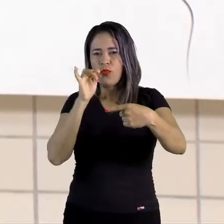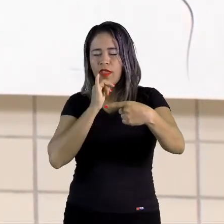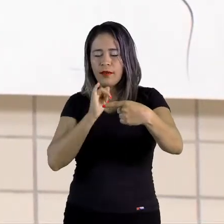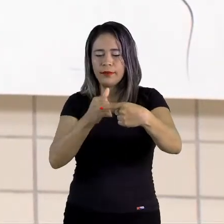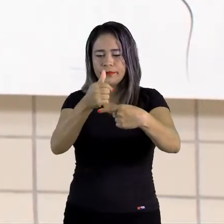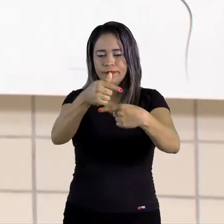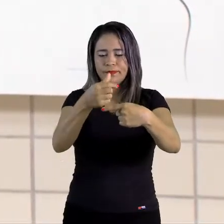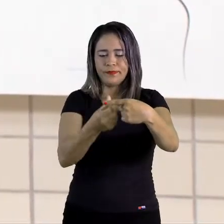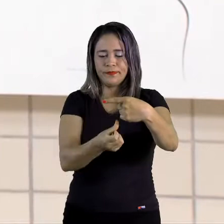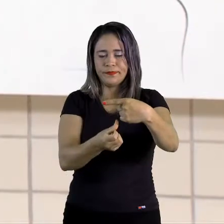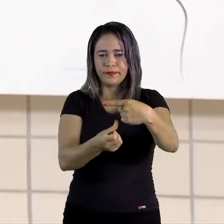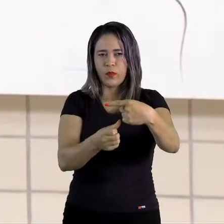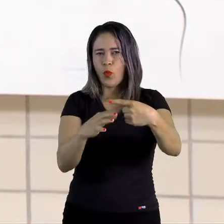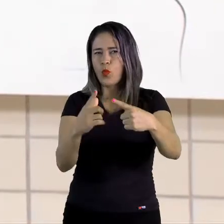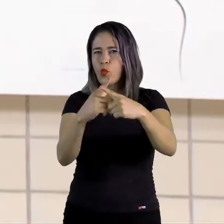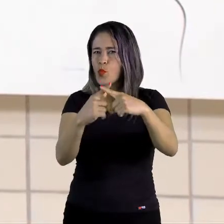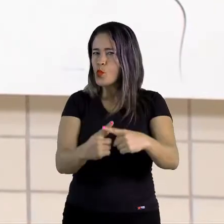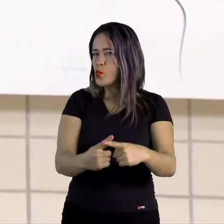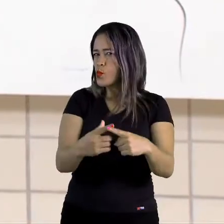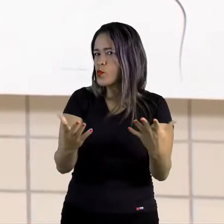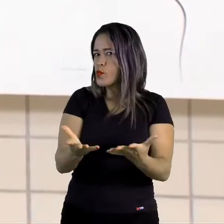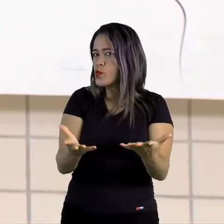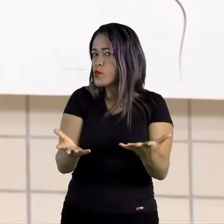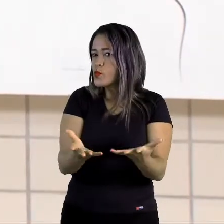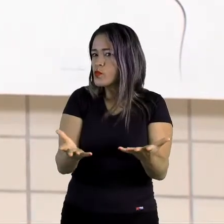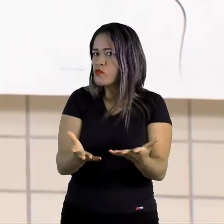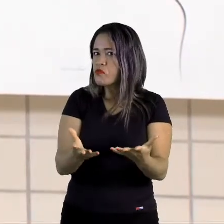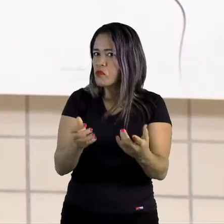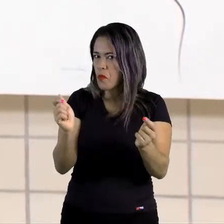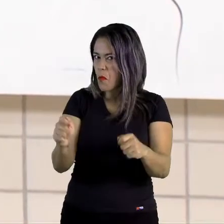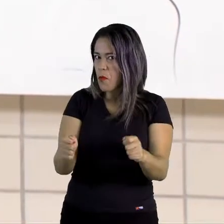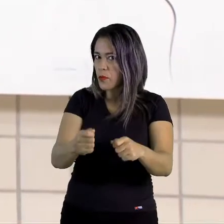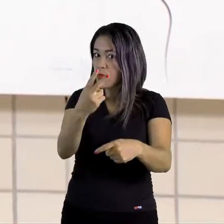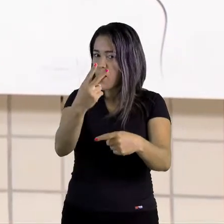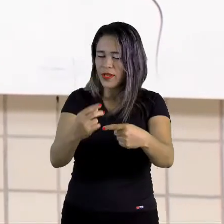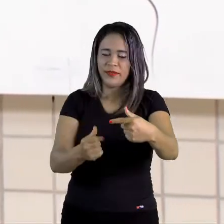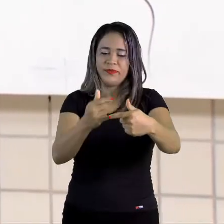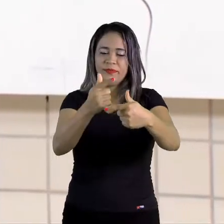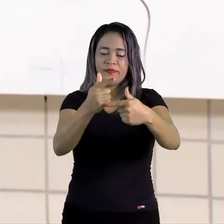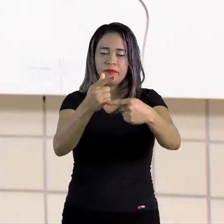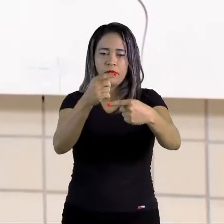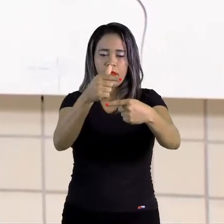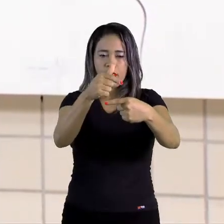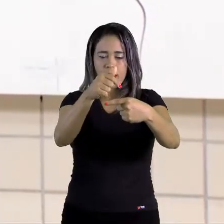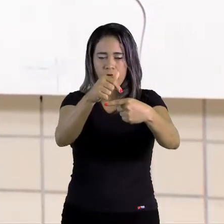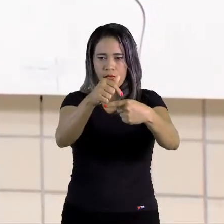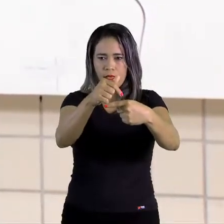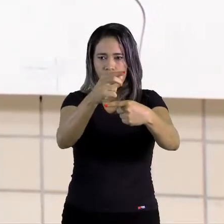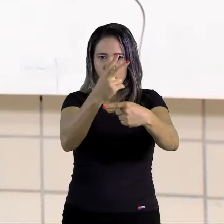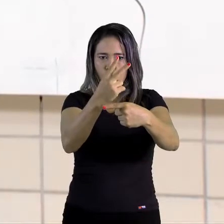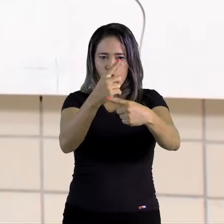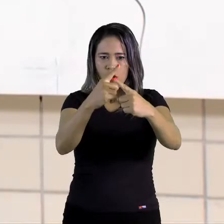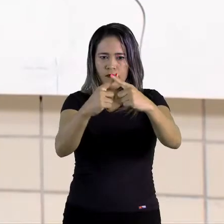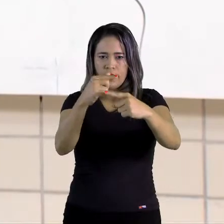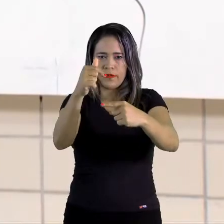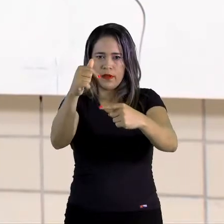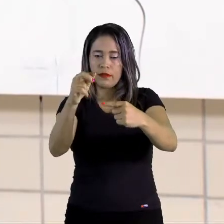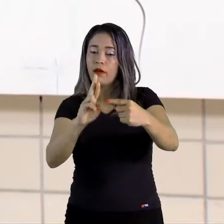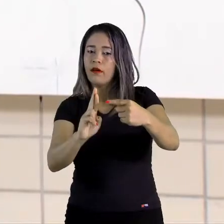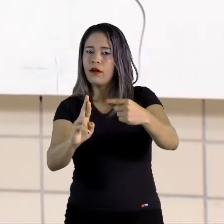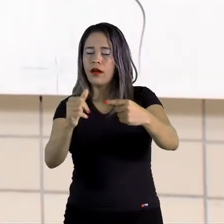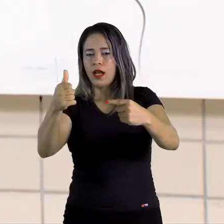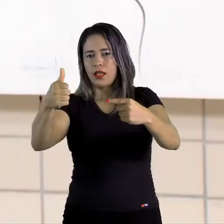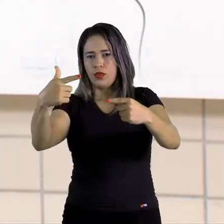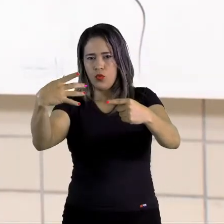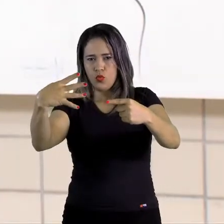Que número que eu multiplico agora? Vamos por 2? Não tem problema. 2 vezes 7,